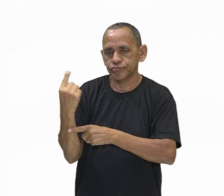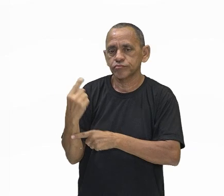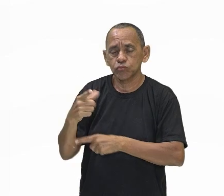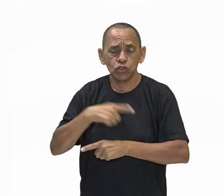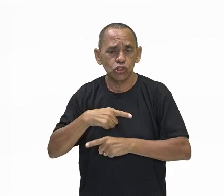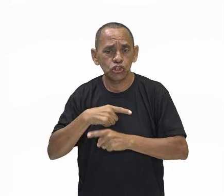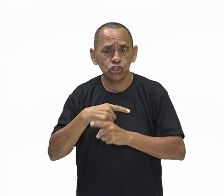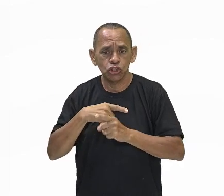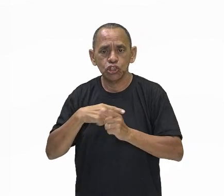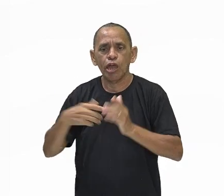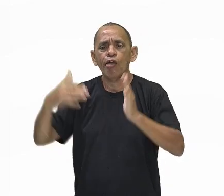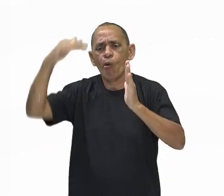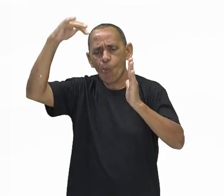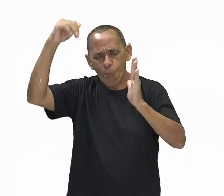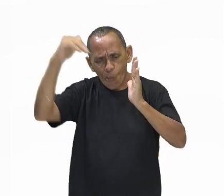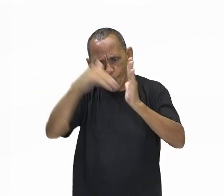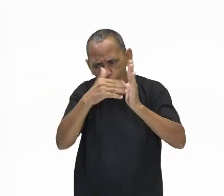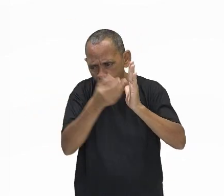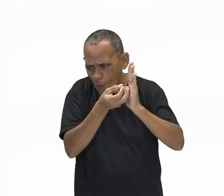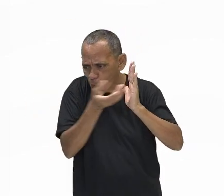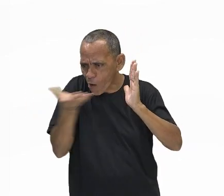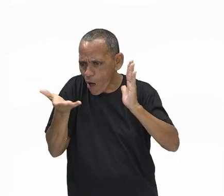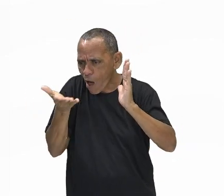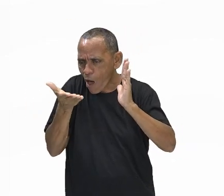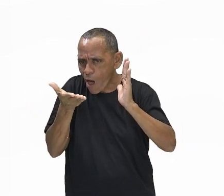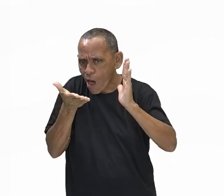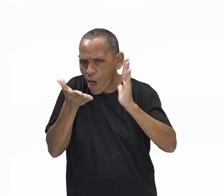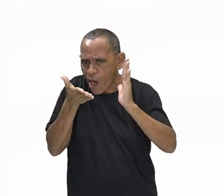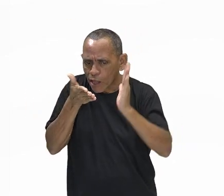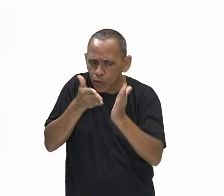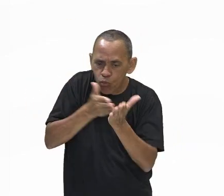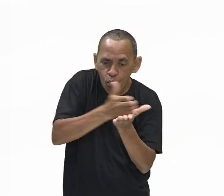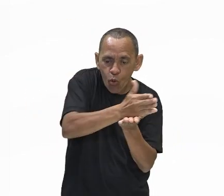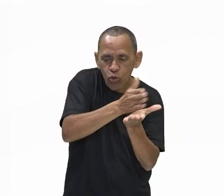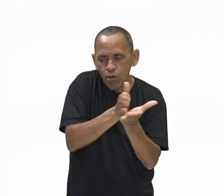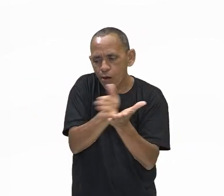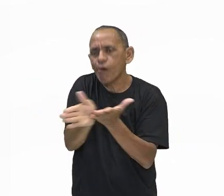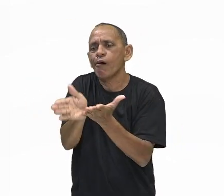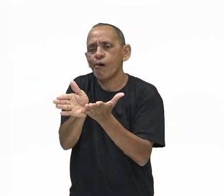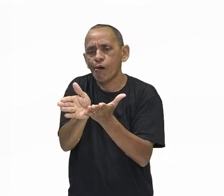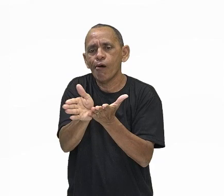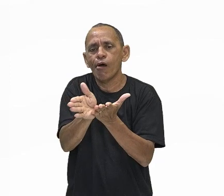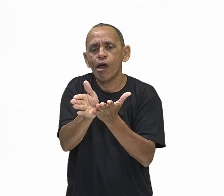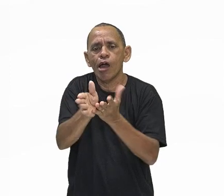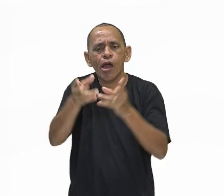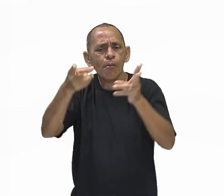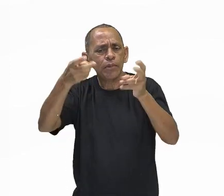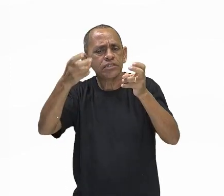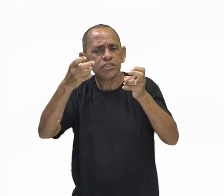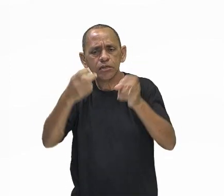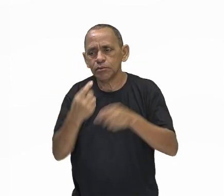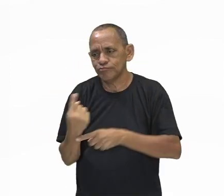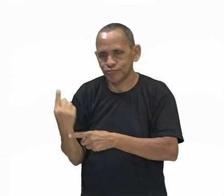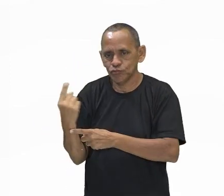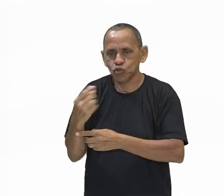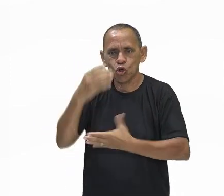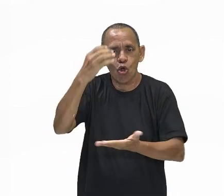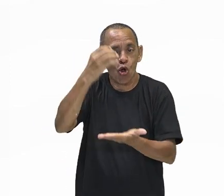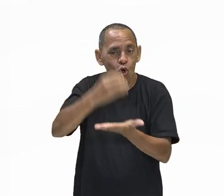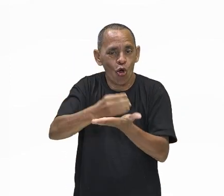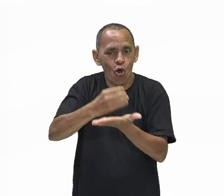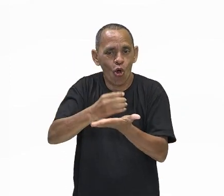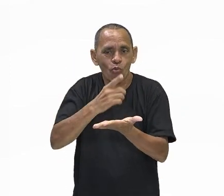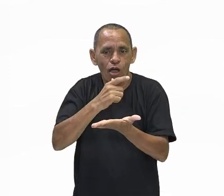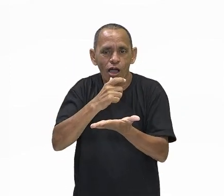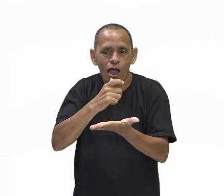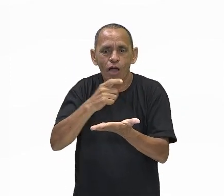meio. Veja que quando eu tenho ali o pincel mergulhado ali dentro de um copo d'água, parece que o pincel está quebrado, não é? O